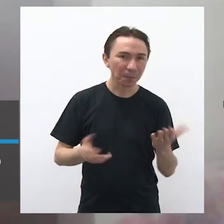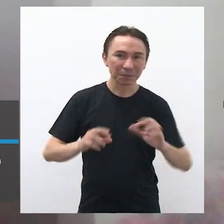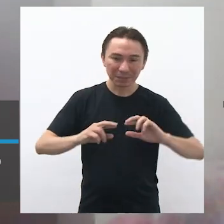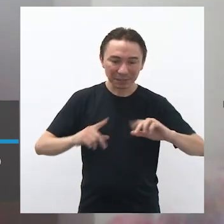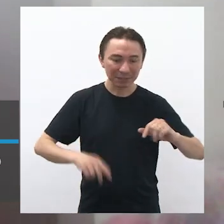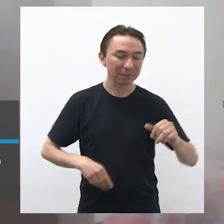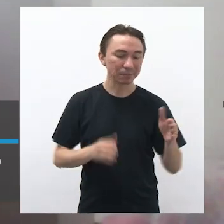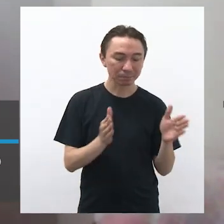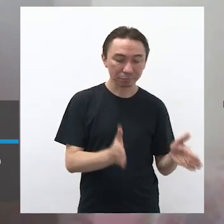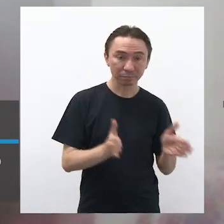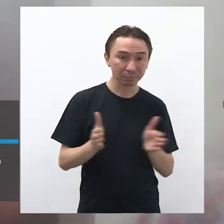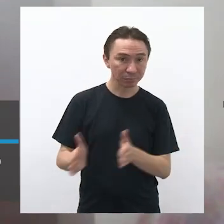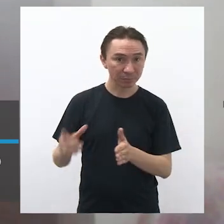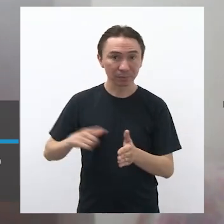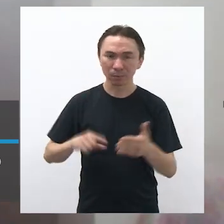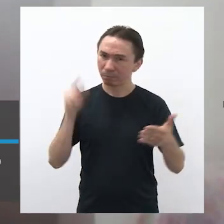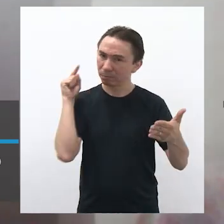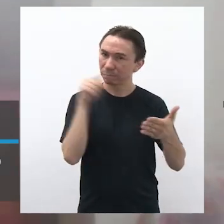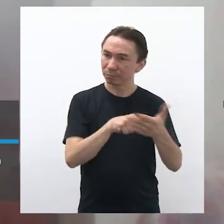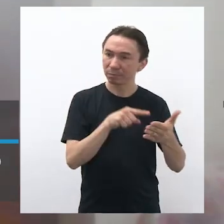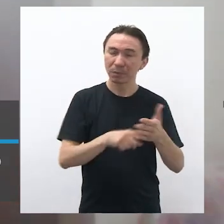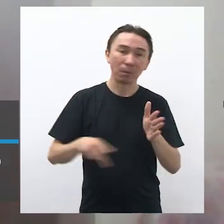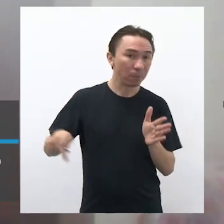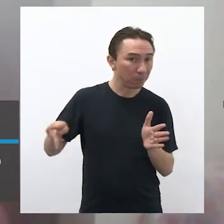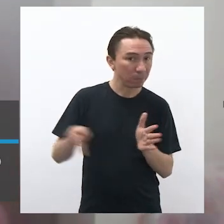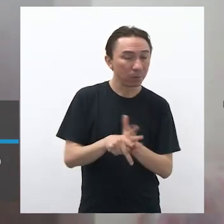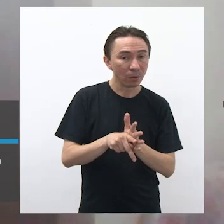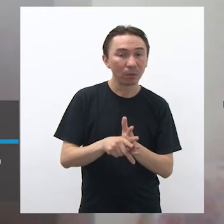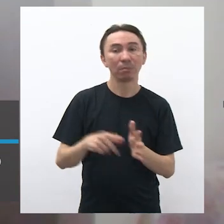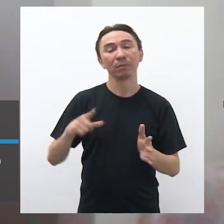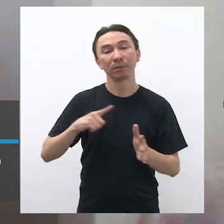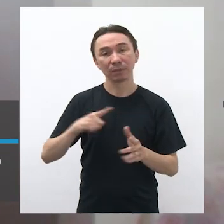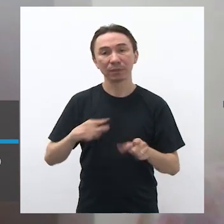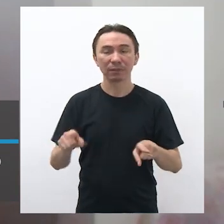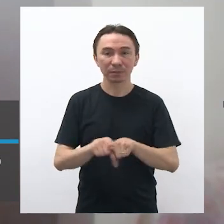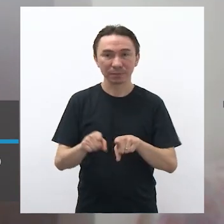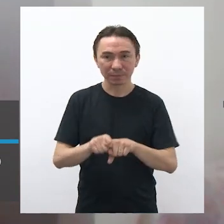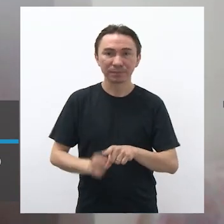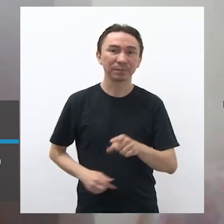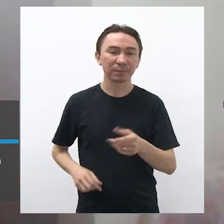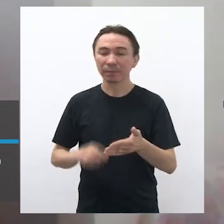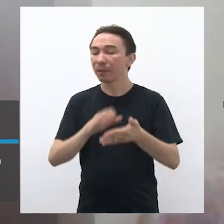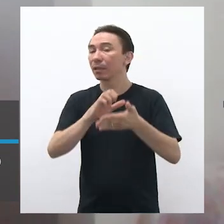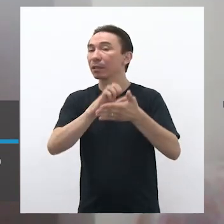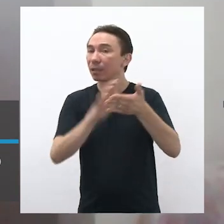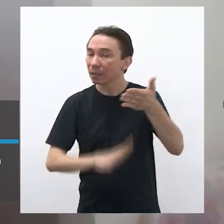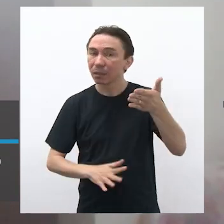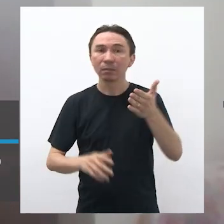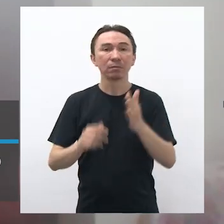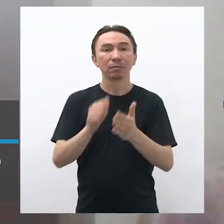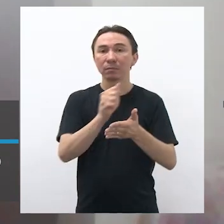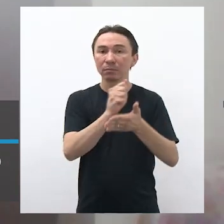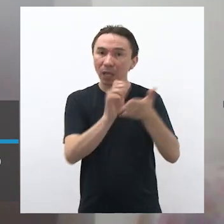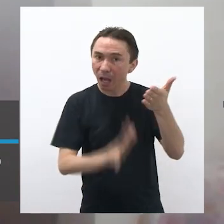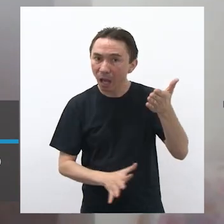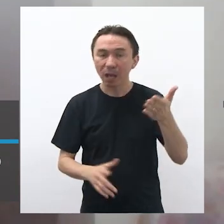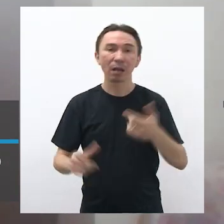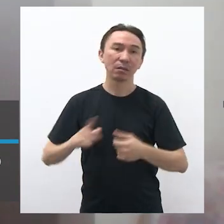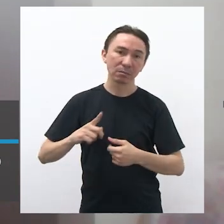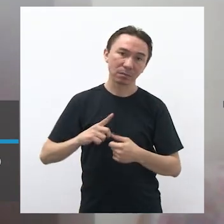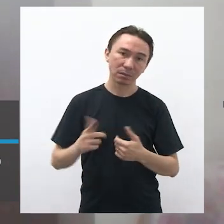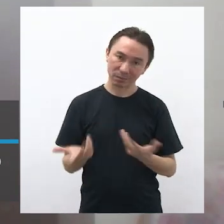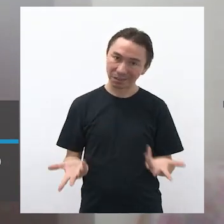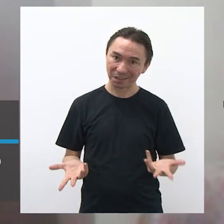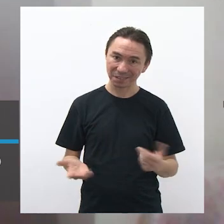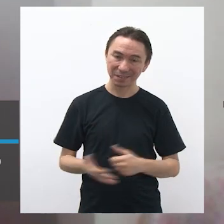2 objetivos específicos, ela traz exercícios e atividades, tanto no primeiro momento quanto no segundo momento, que estão